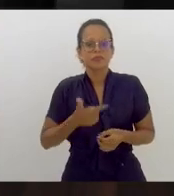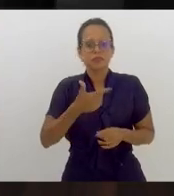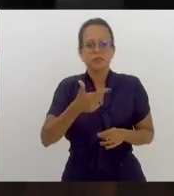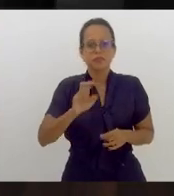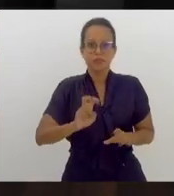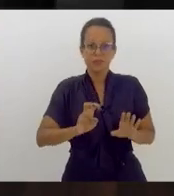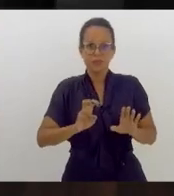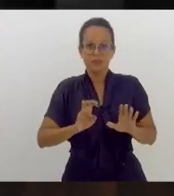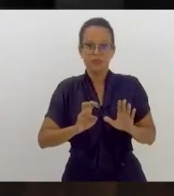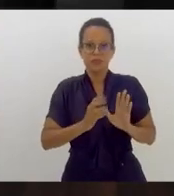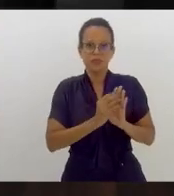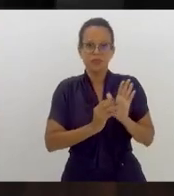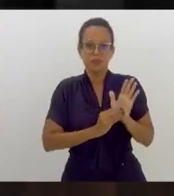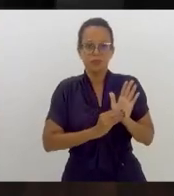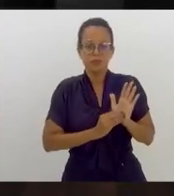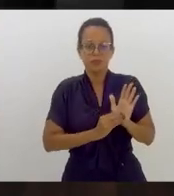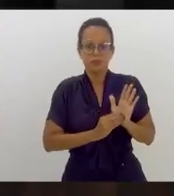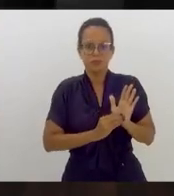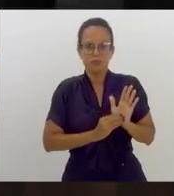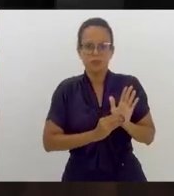25º.